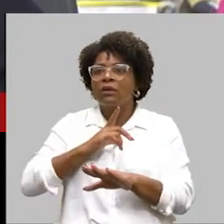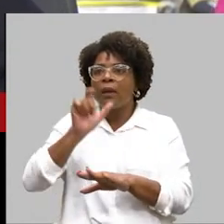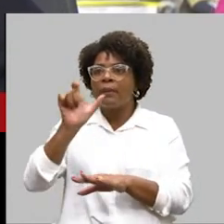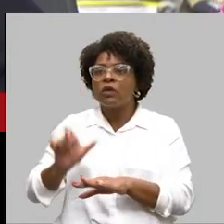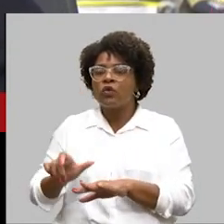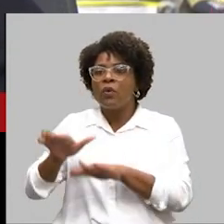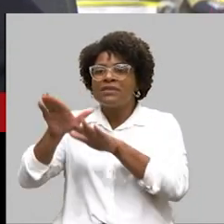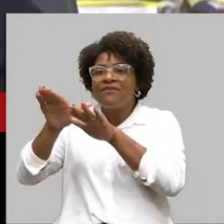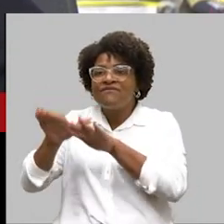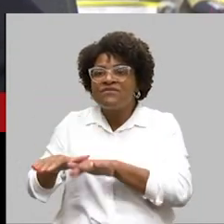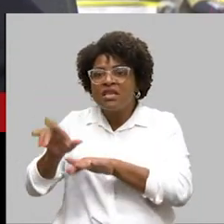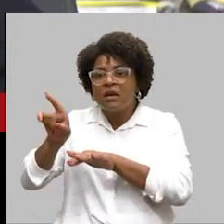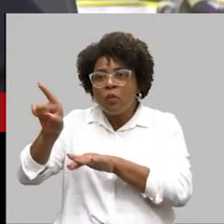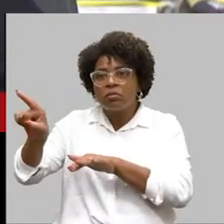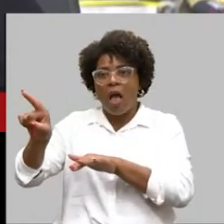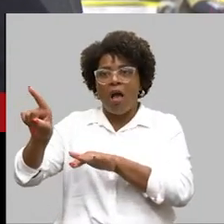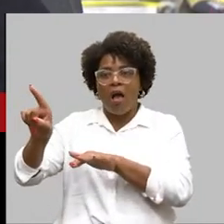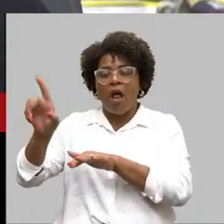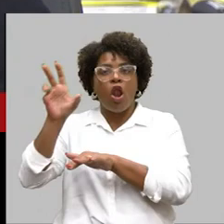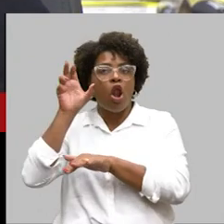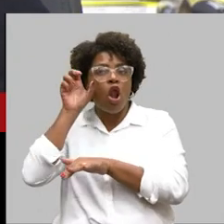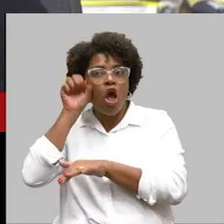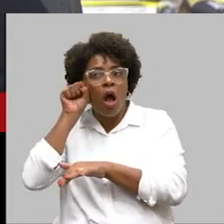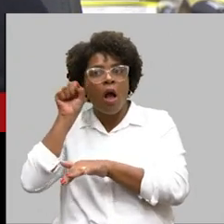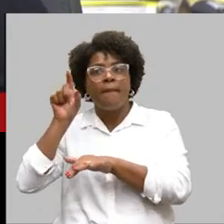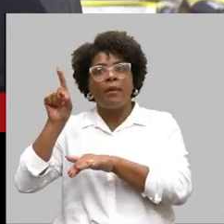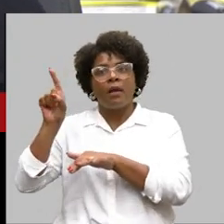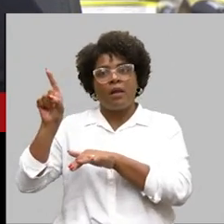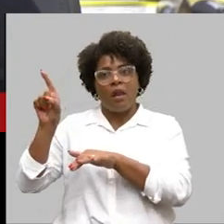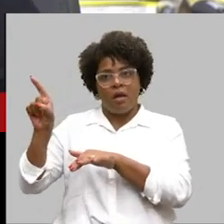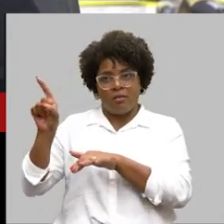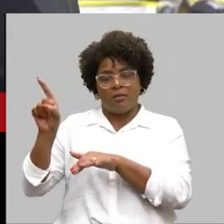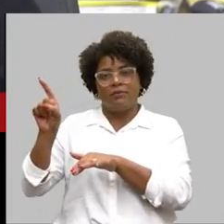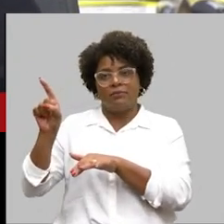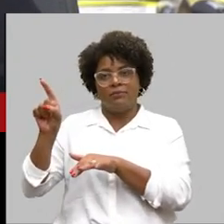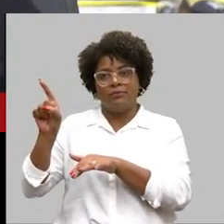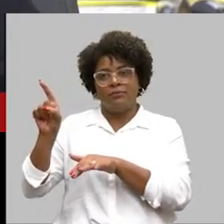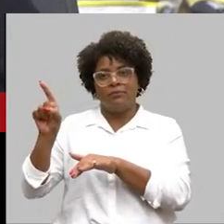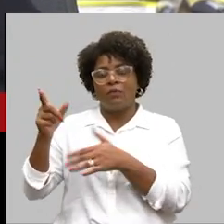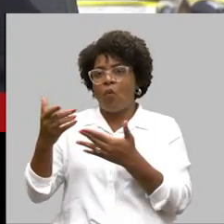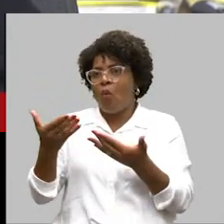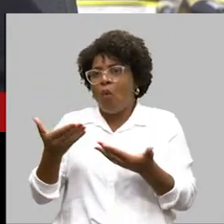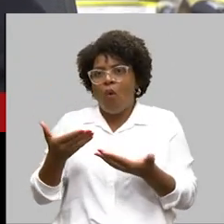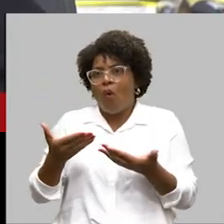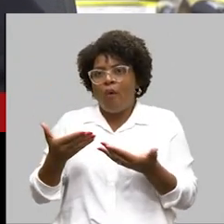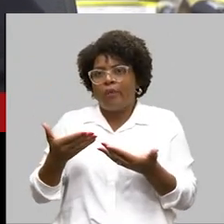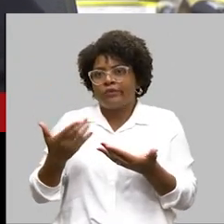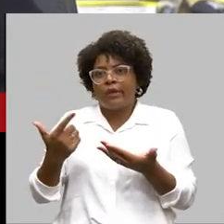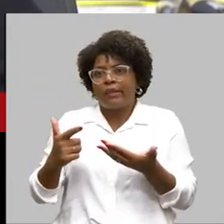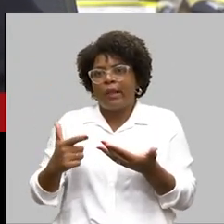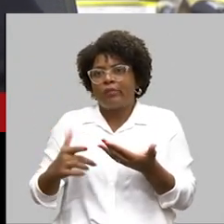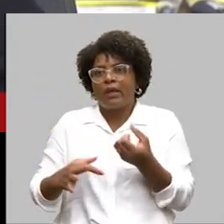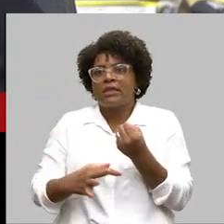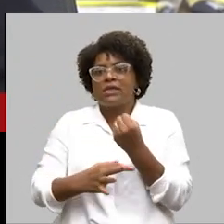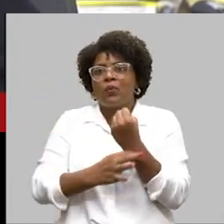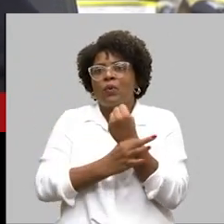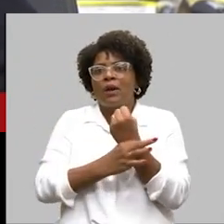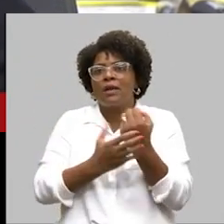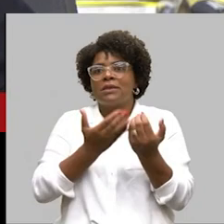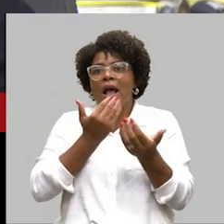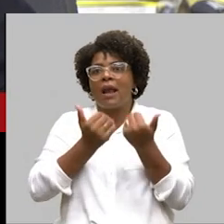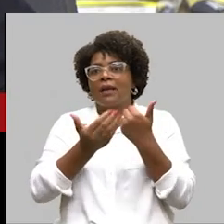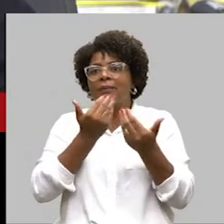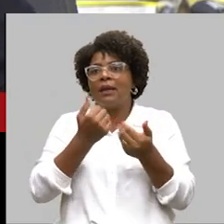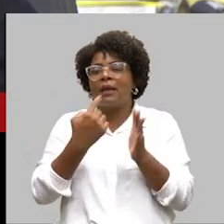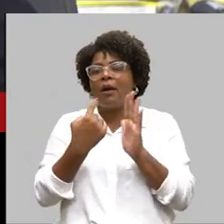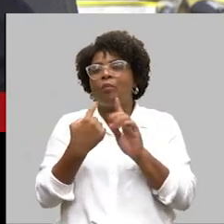caso das escolas família agrícola e que não tem hoje a segurança alimentar garantida pelo recurso